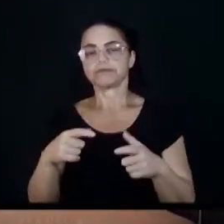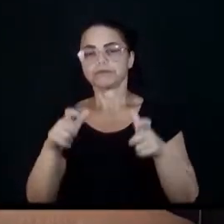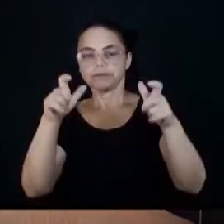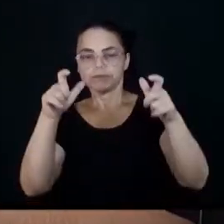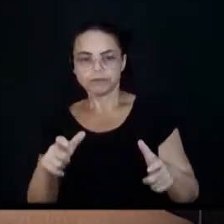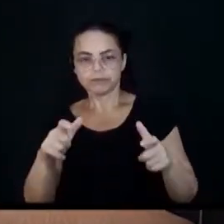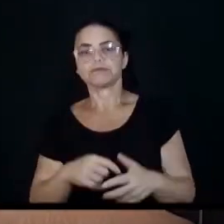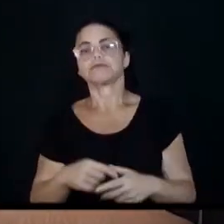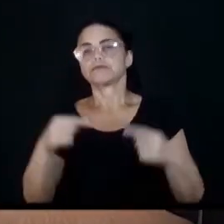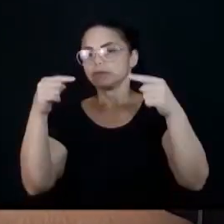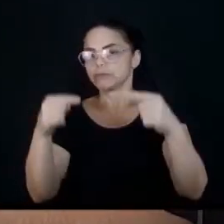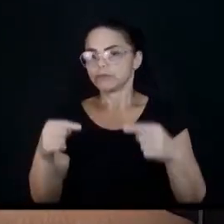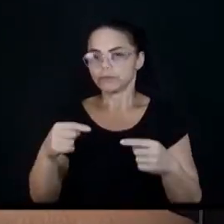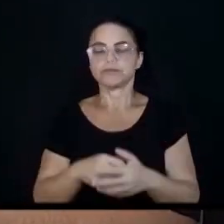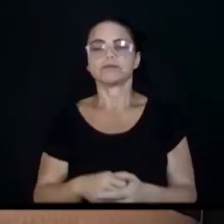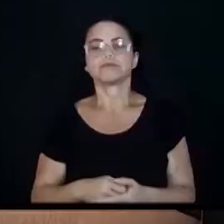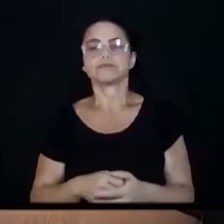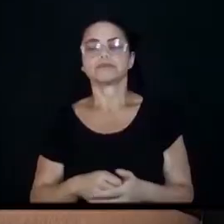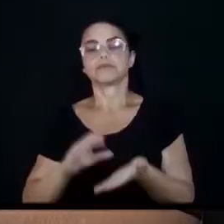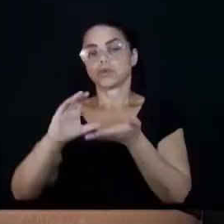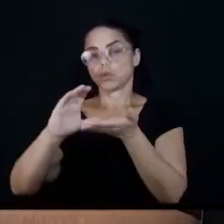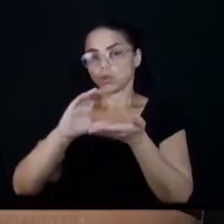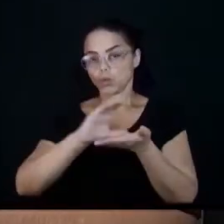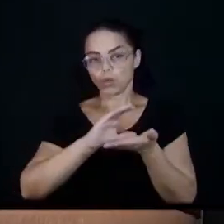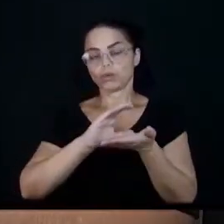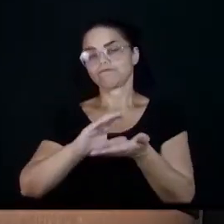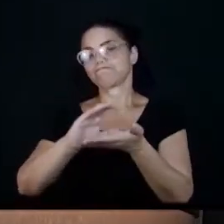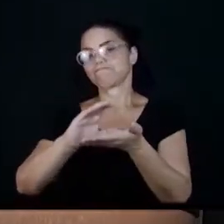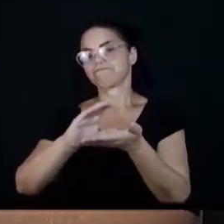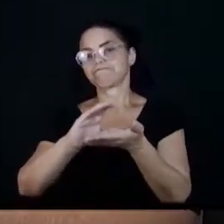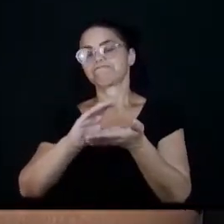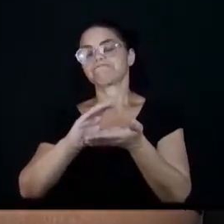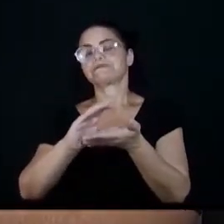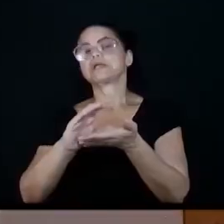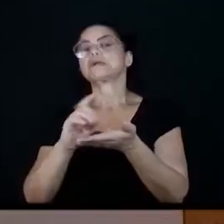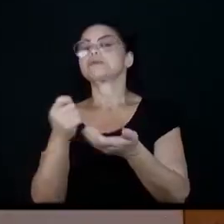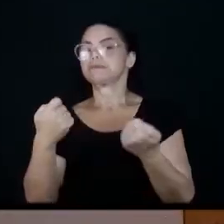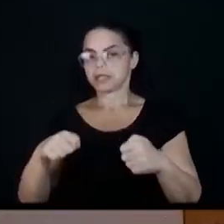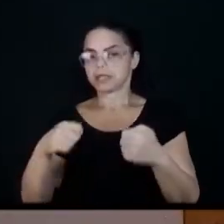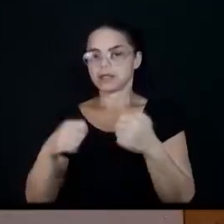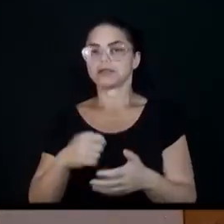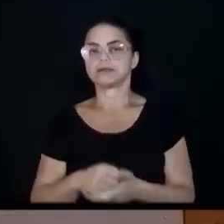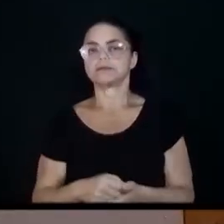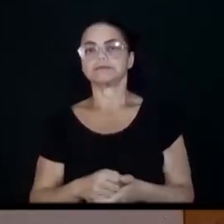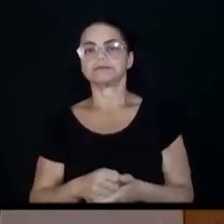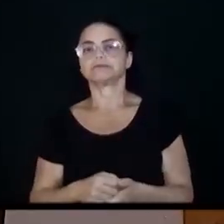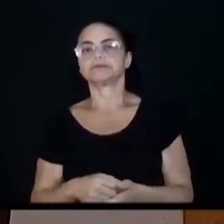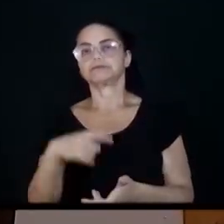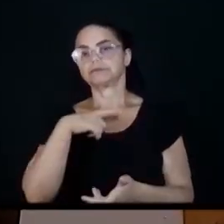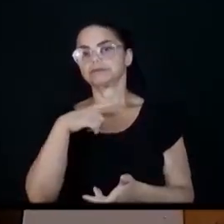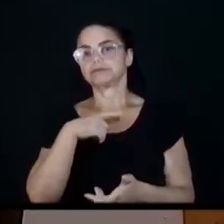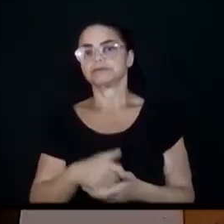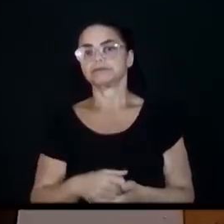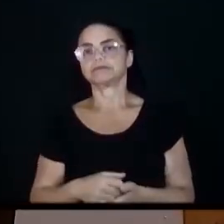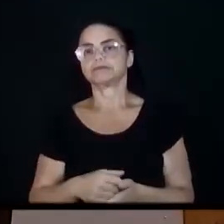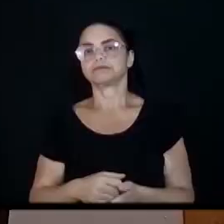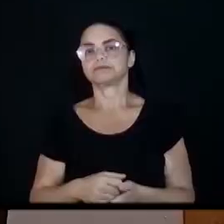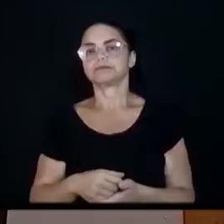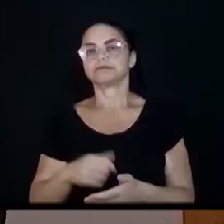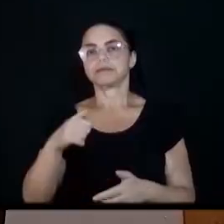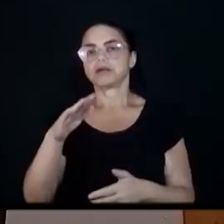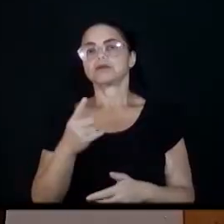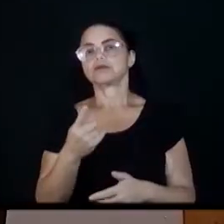de verba, porque a necessidade ela existe. Se a gente for ver, a gente deveria estar atendendo muito mais que 180 pessoas,